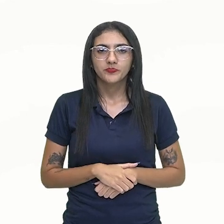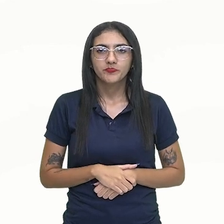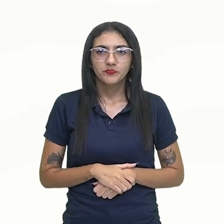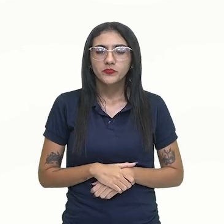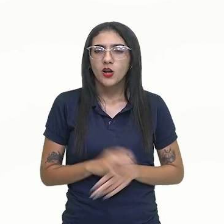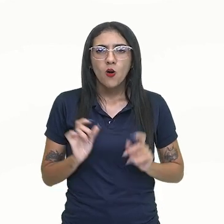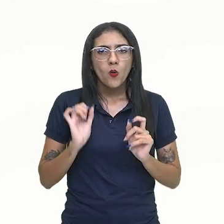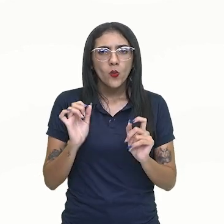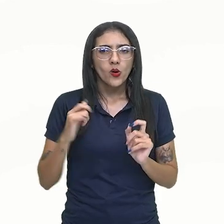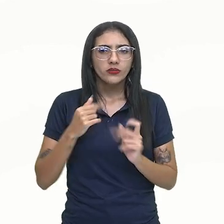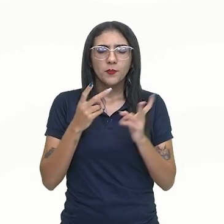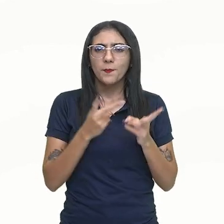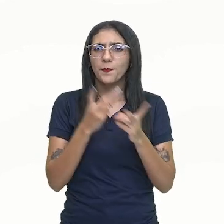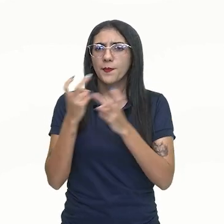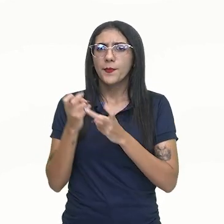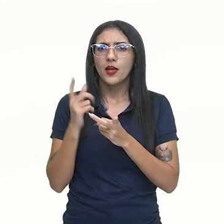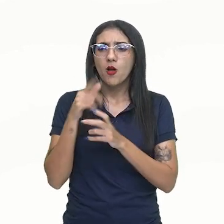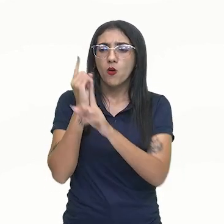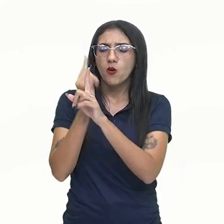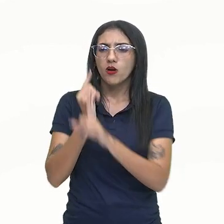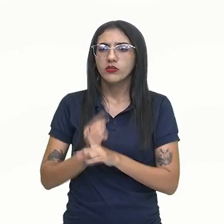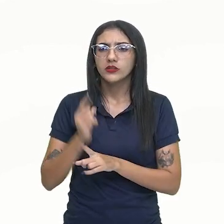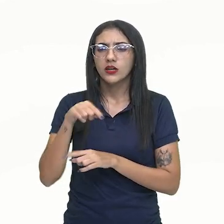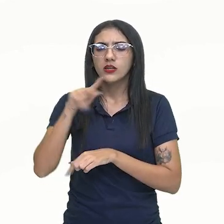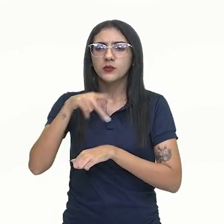vai encontrar nesses países,